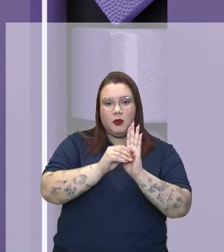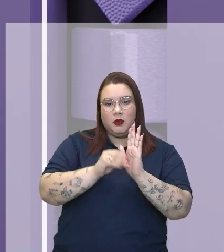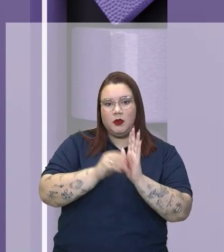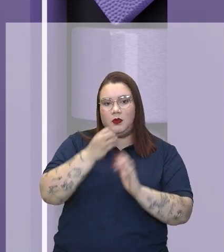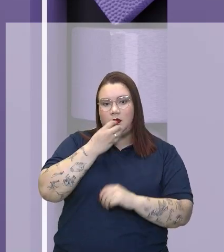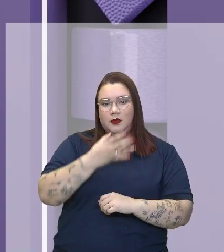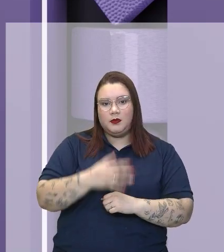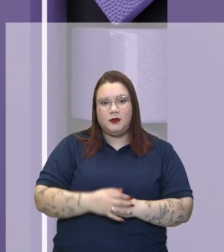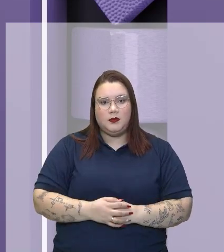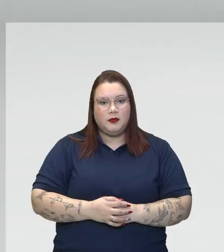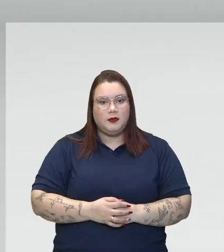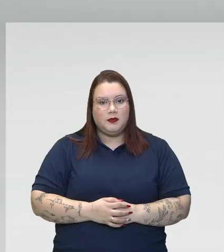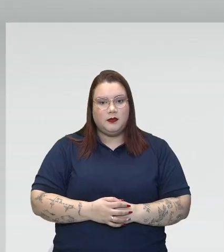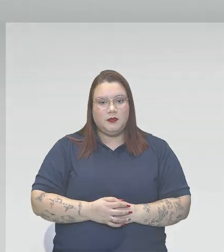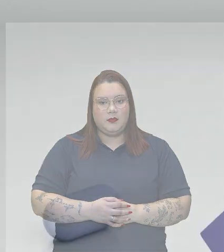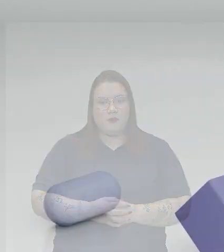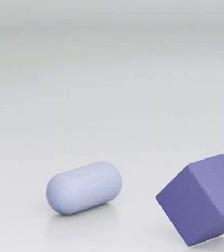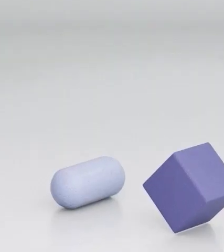muita alegria.